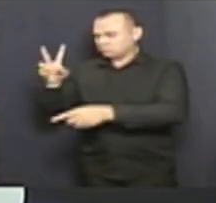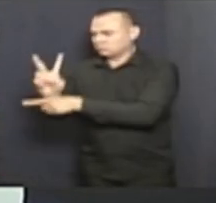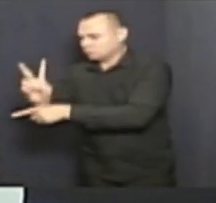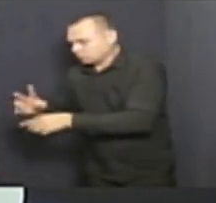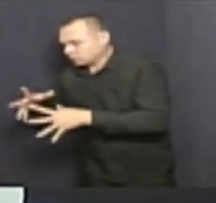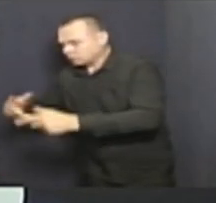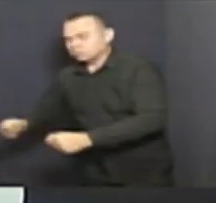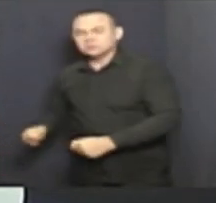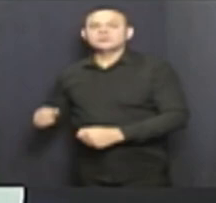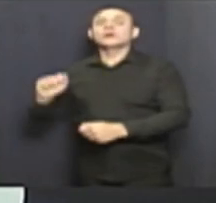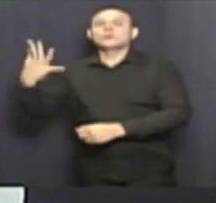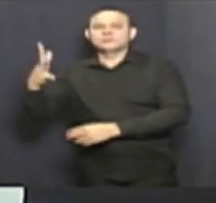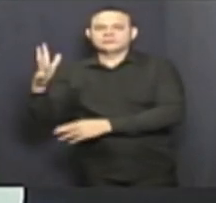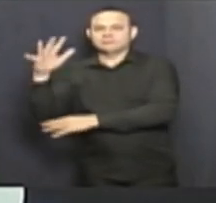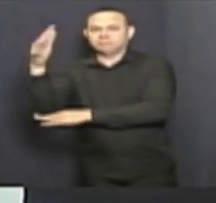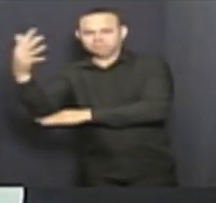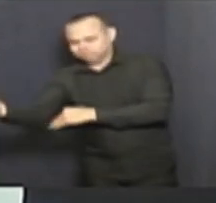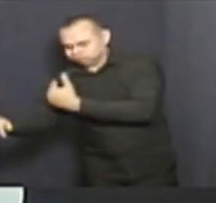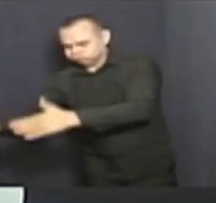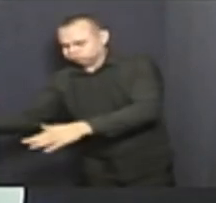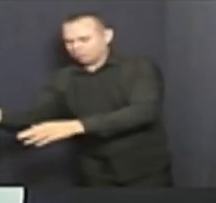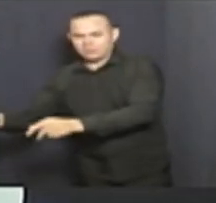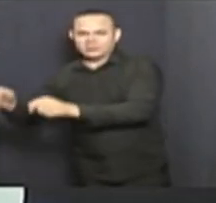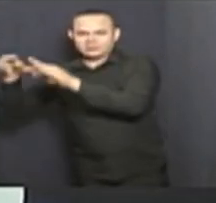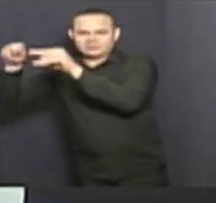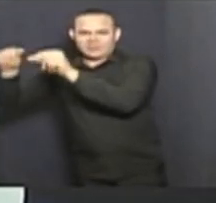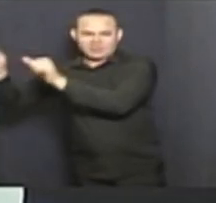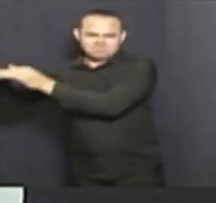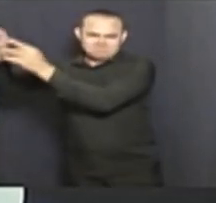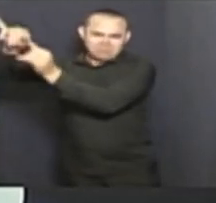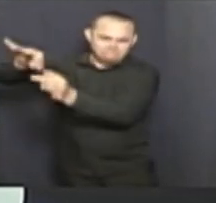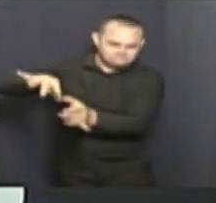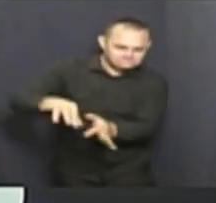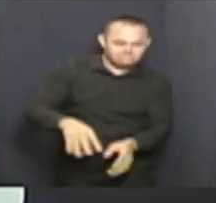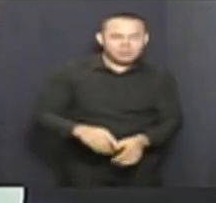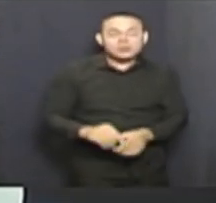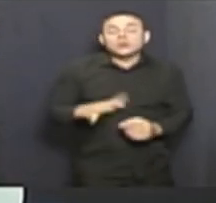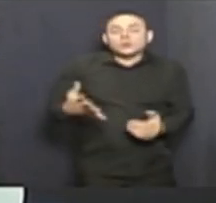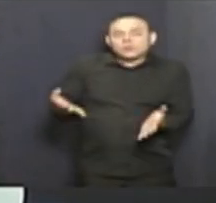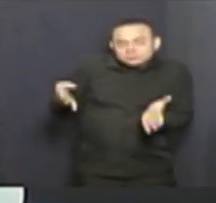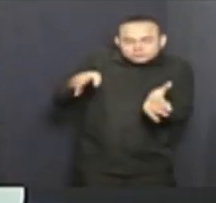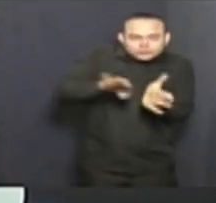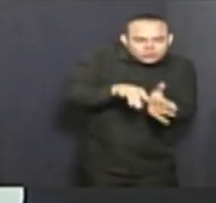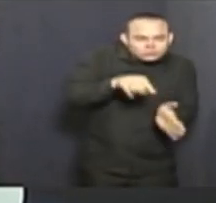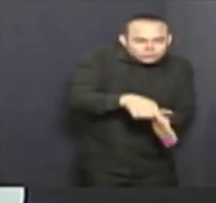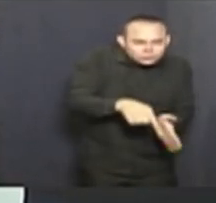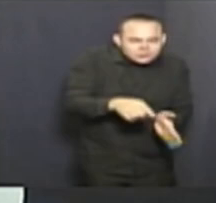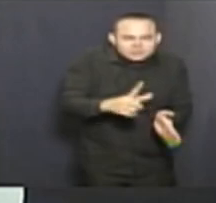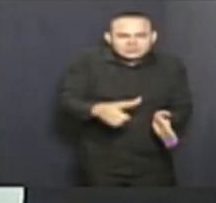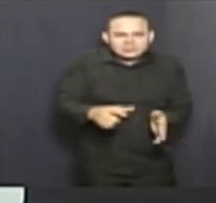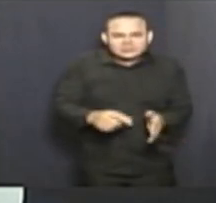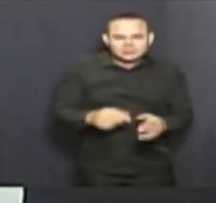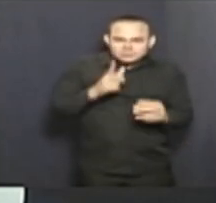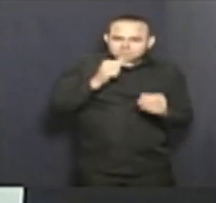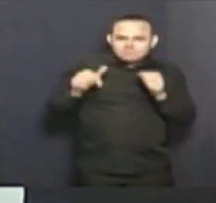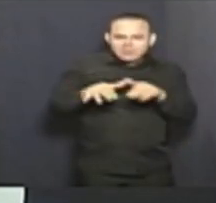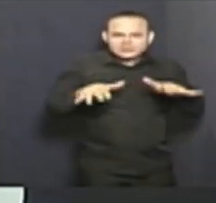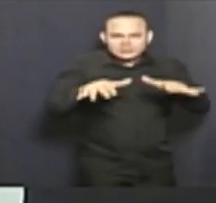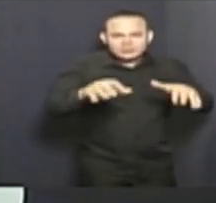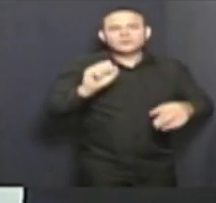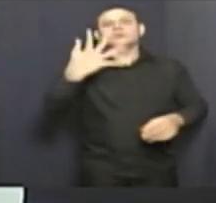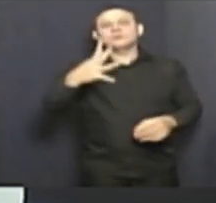seu sedimento para o rio quando chegou na planície pantaneira o rio ali sem muita correnteza